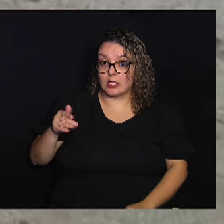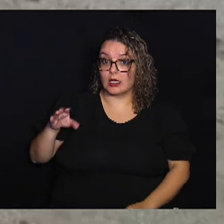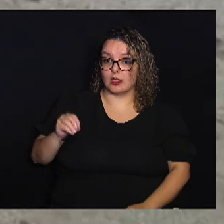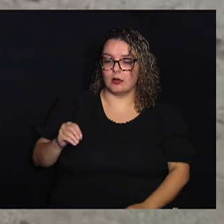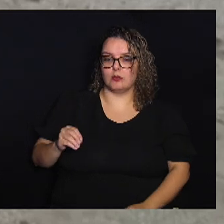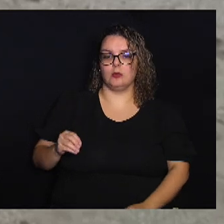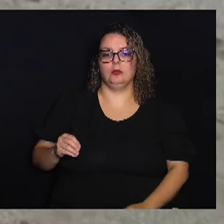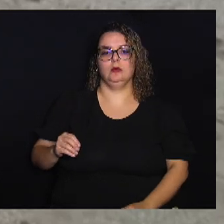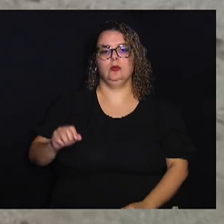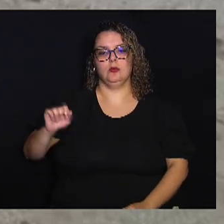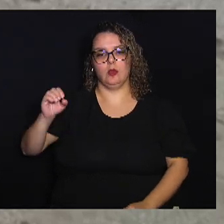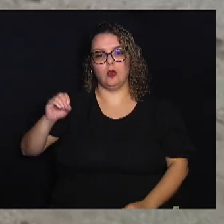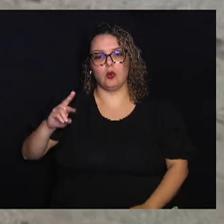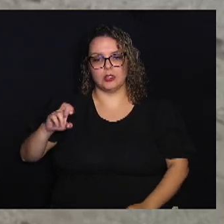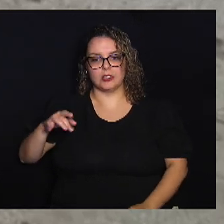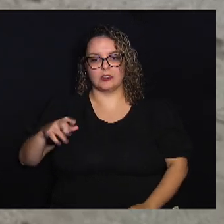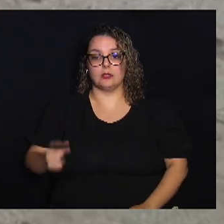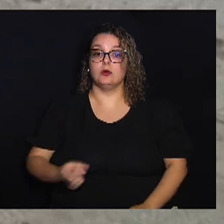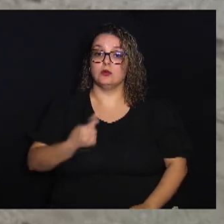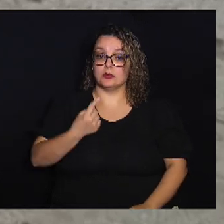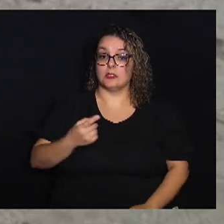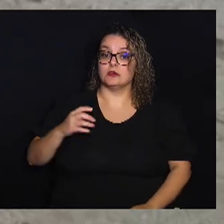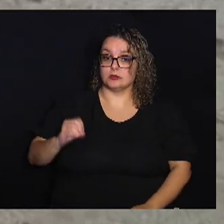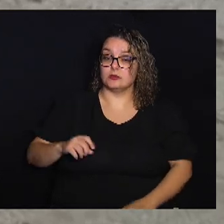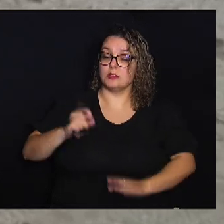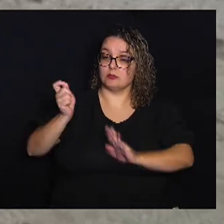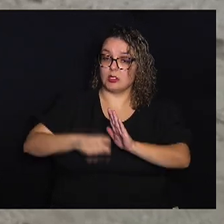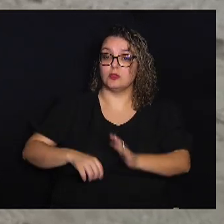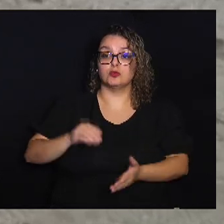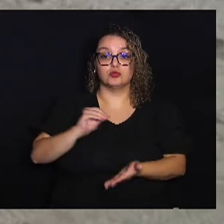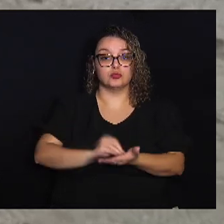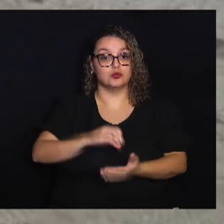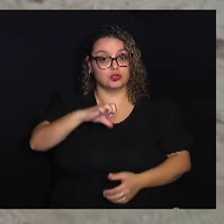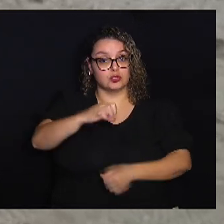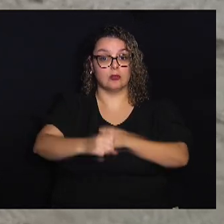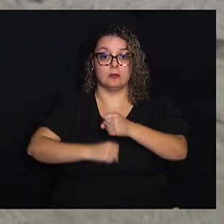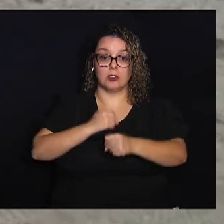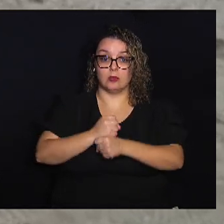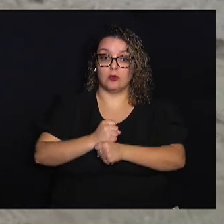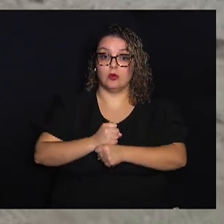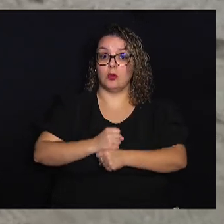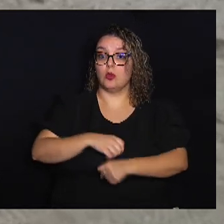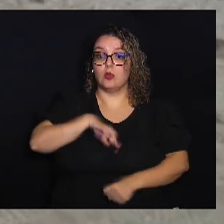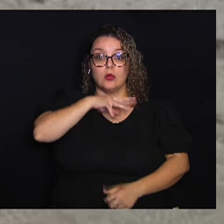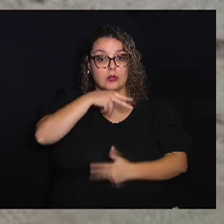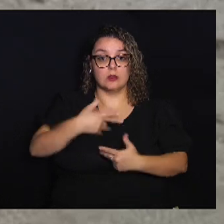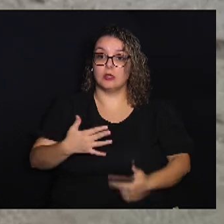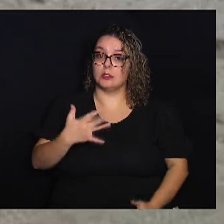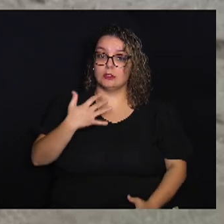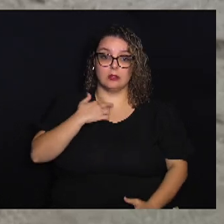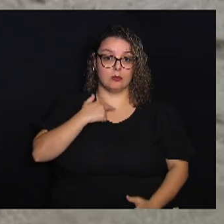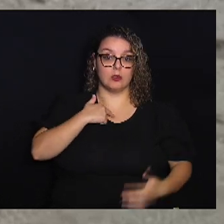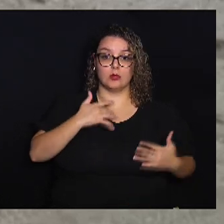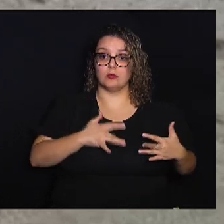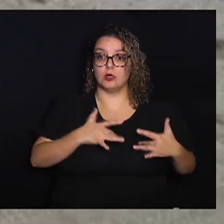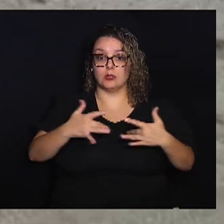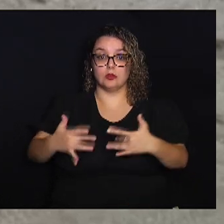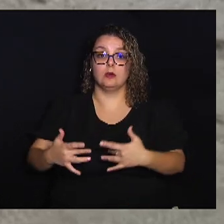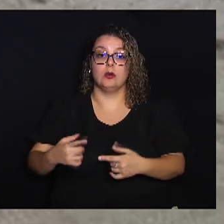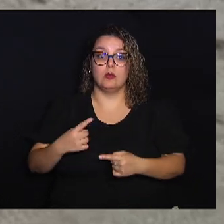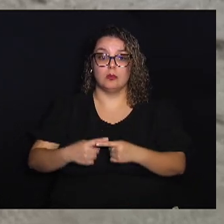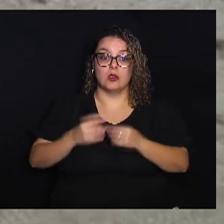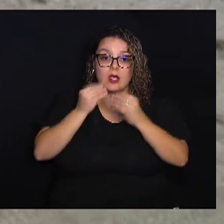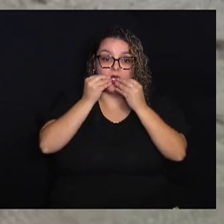14º caso registrado na África do Sul nos últimos 9 anos. O animal não pôde ser doado para um museu porque teve seus